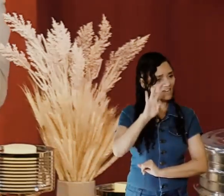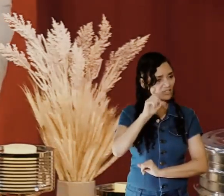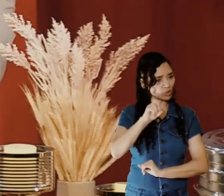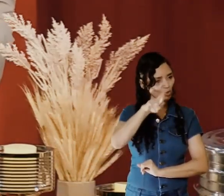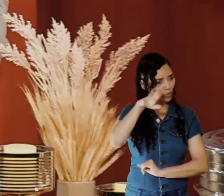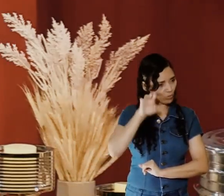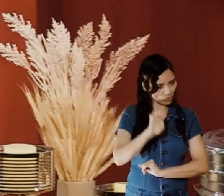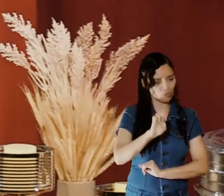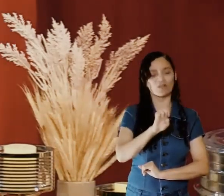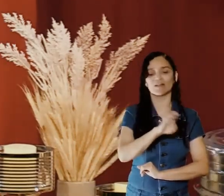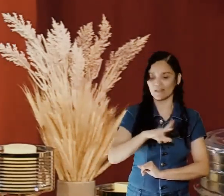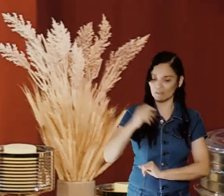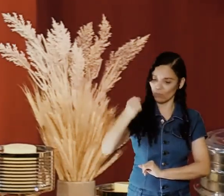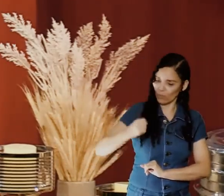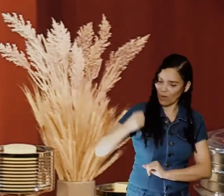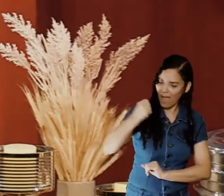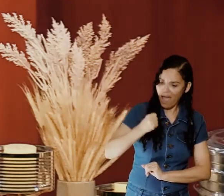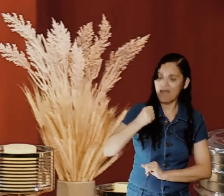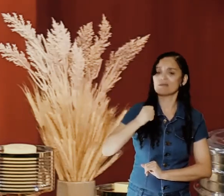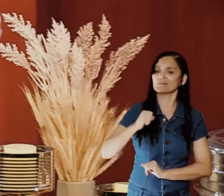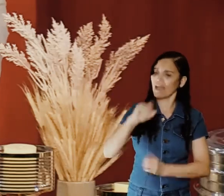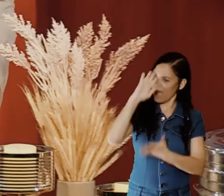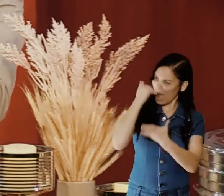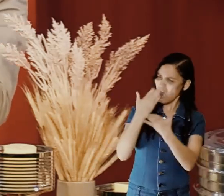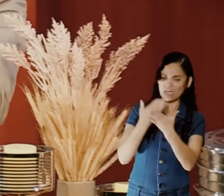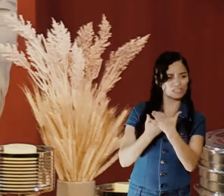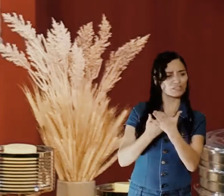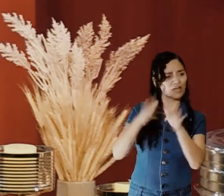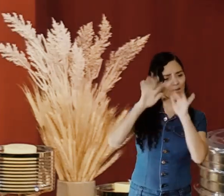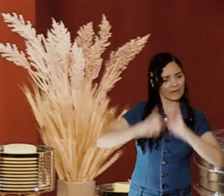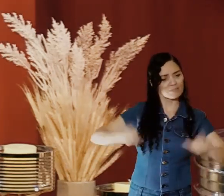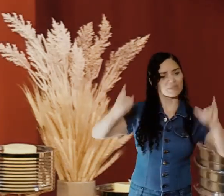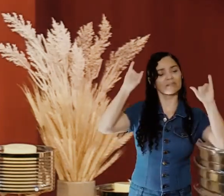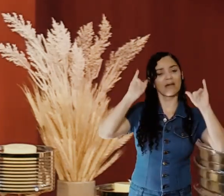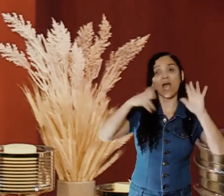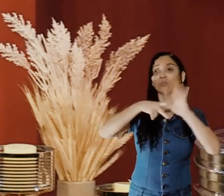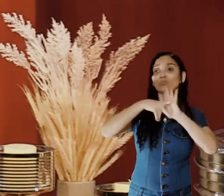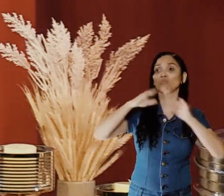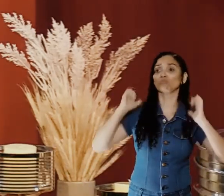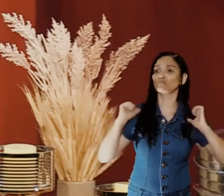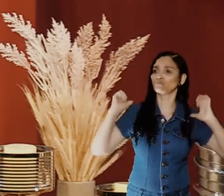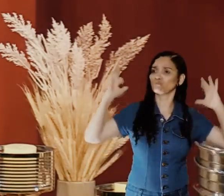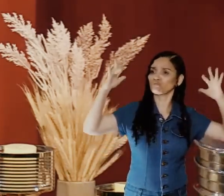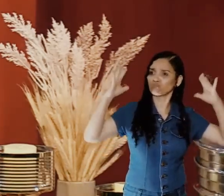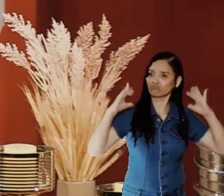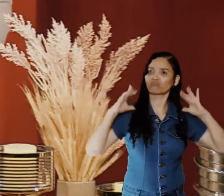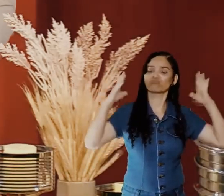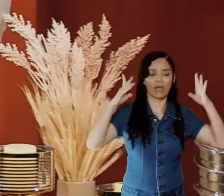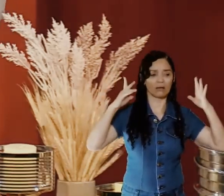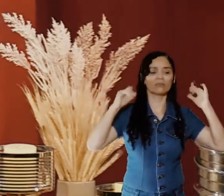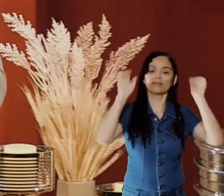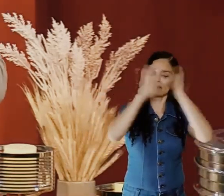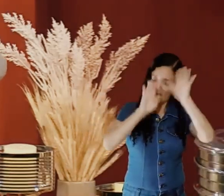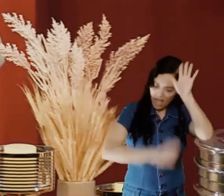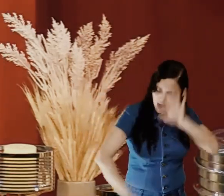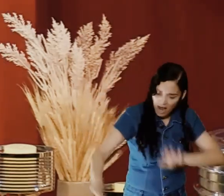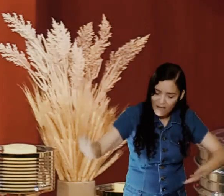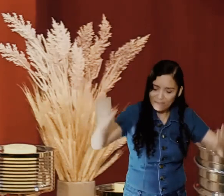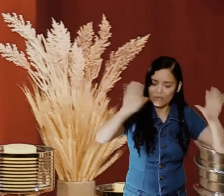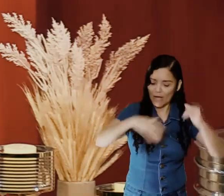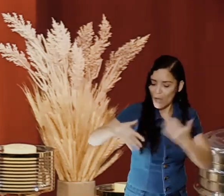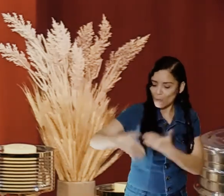a glória do Senhor é revelada e ela é ressaltada na salvação que vem de